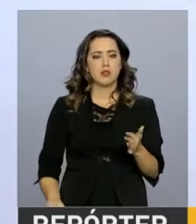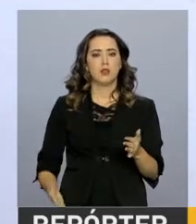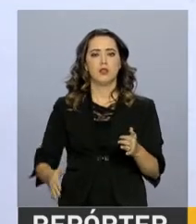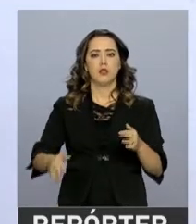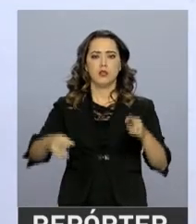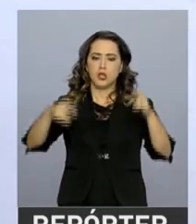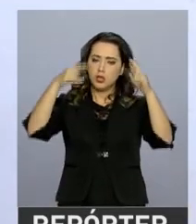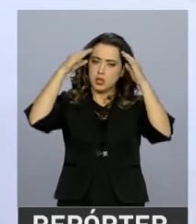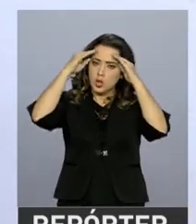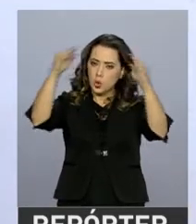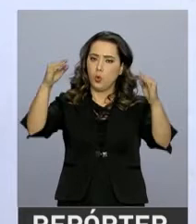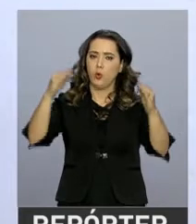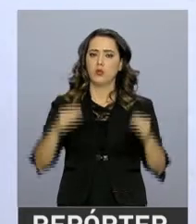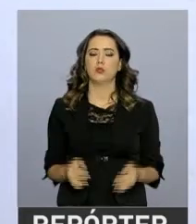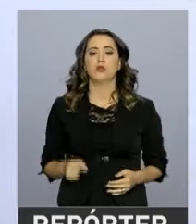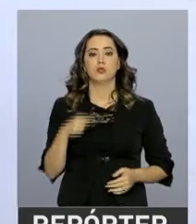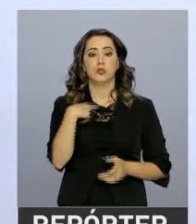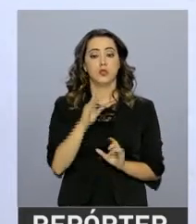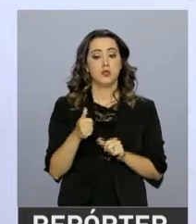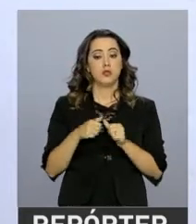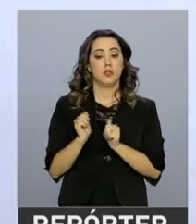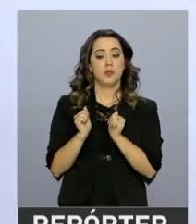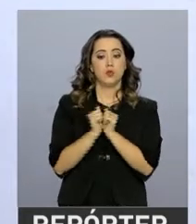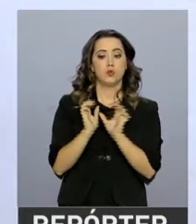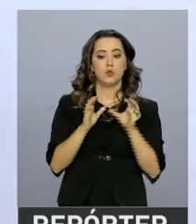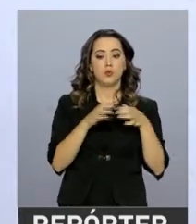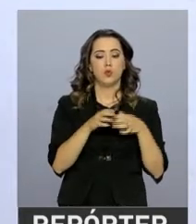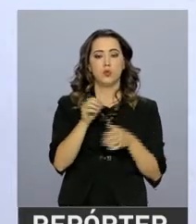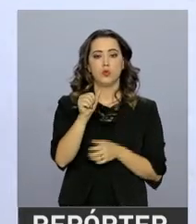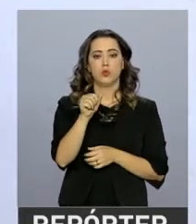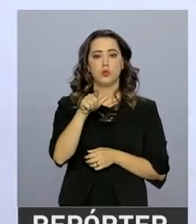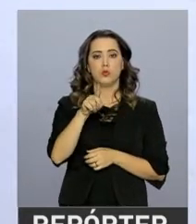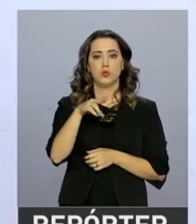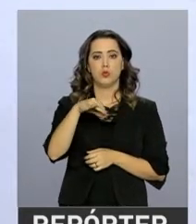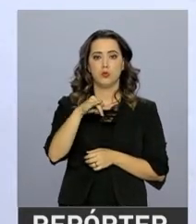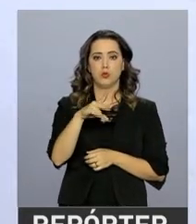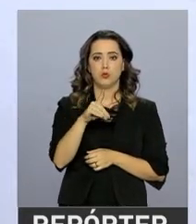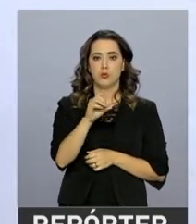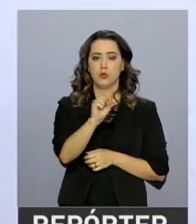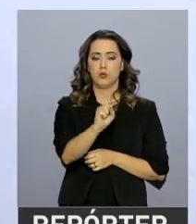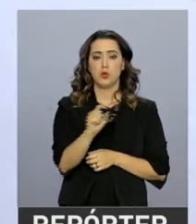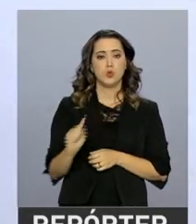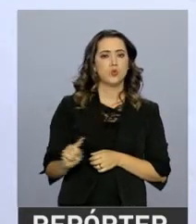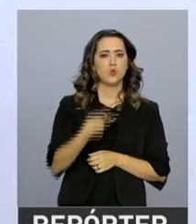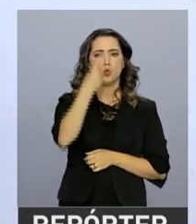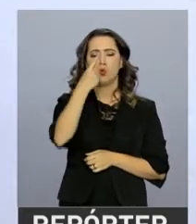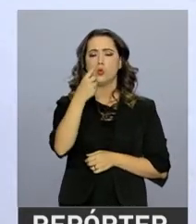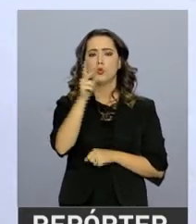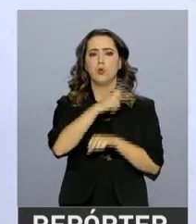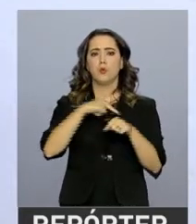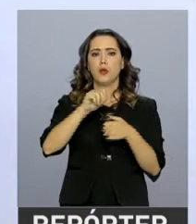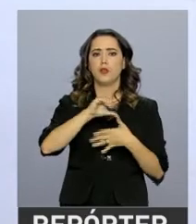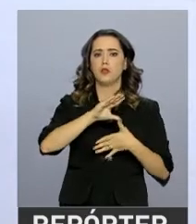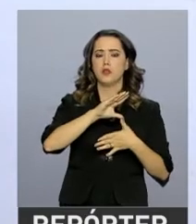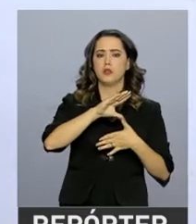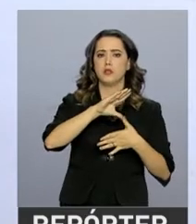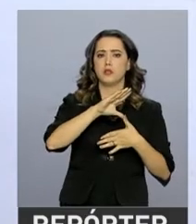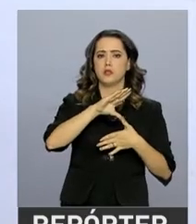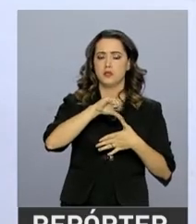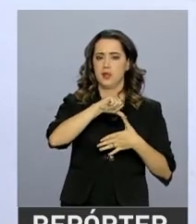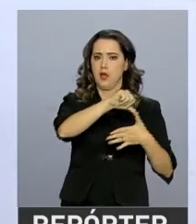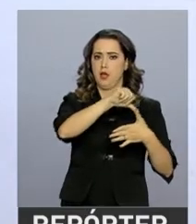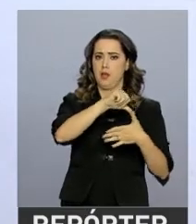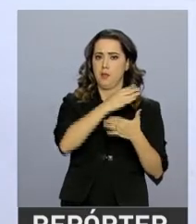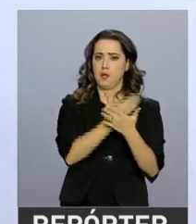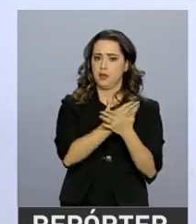honra. Estava entre os aliados, sendo o único país da América do Sul a enviar combatentes